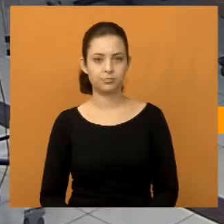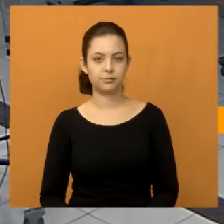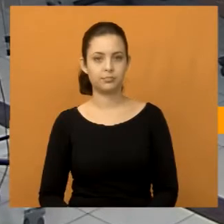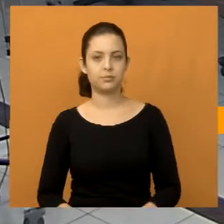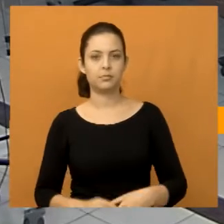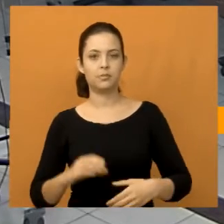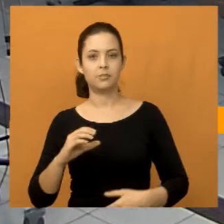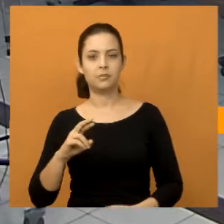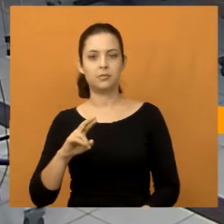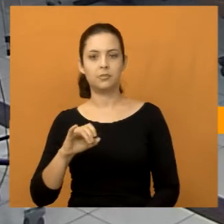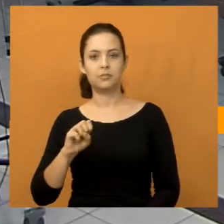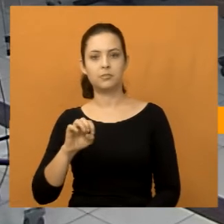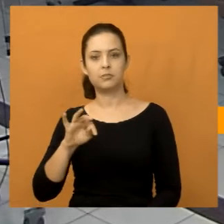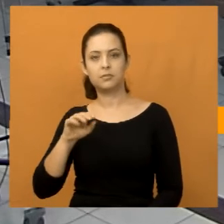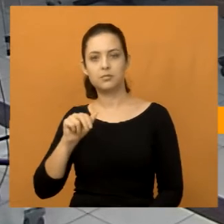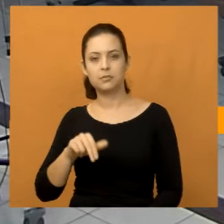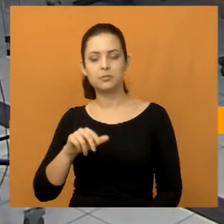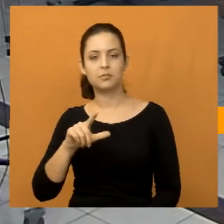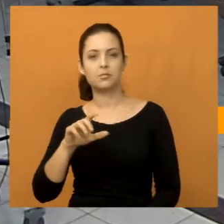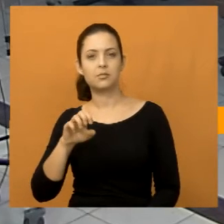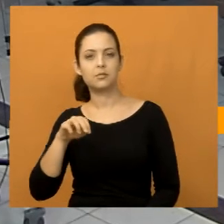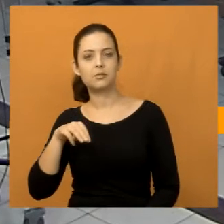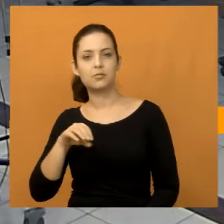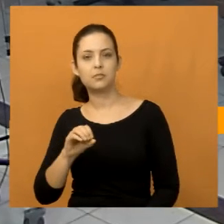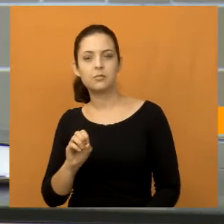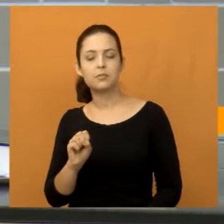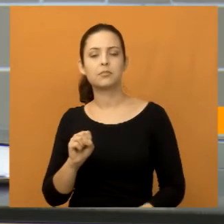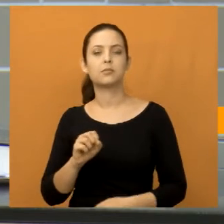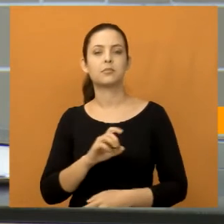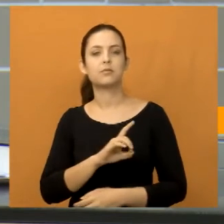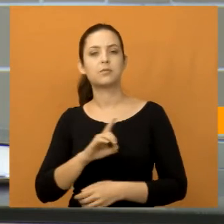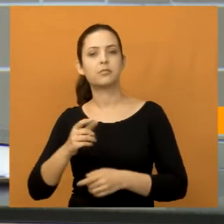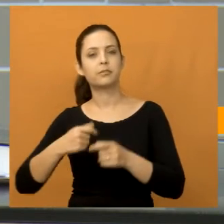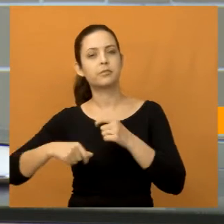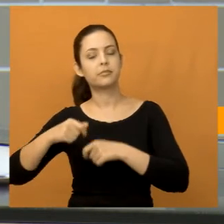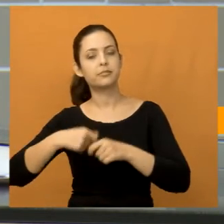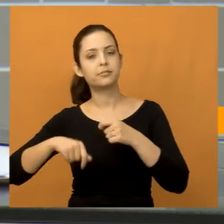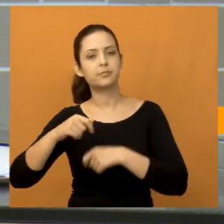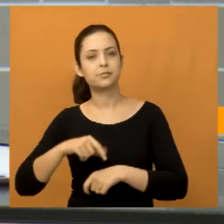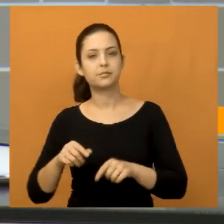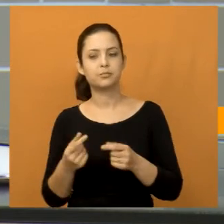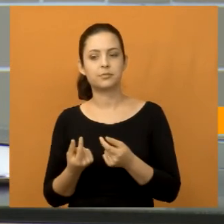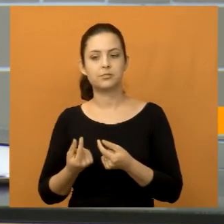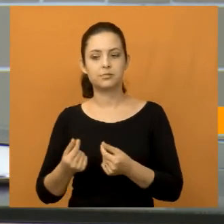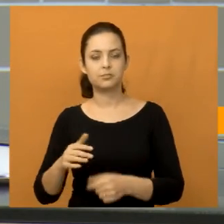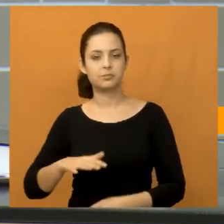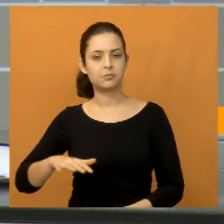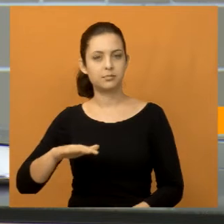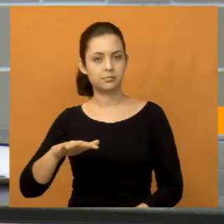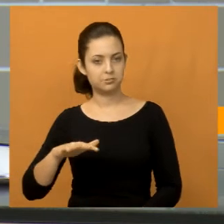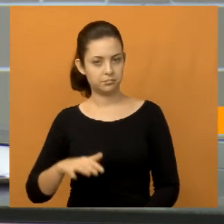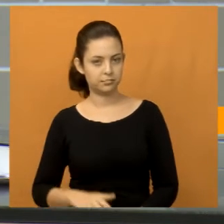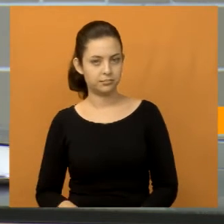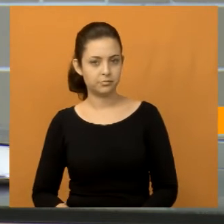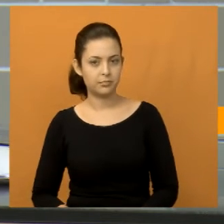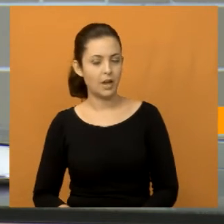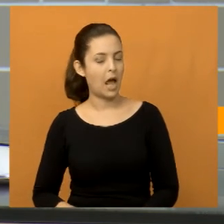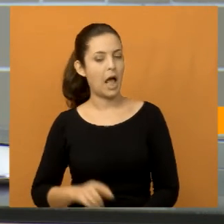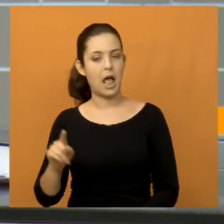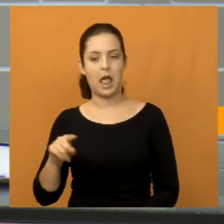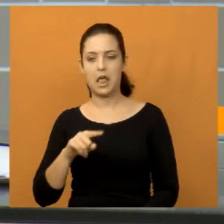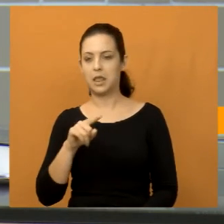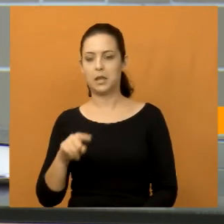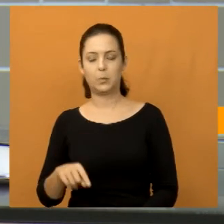Christian Peterson Antuni Lemos, então diretor administrativo e financeiro da Fundação, negou